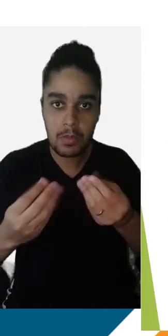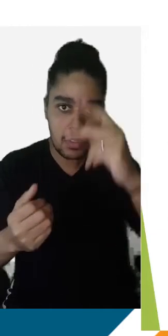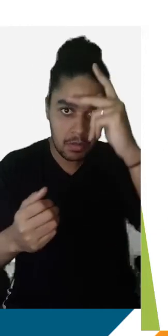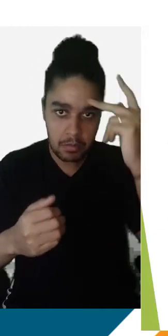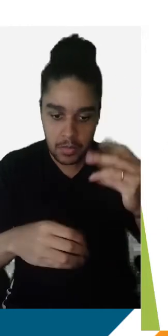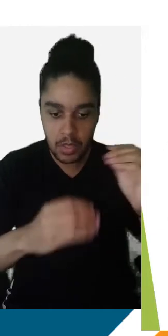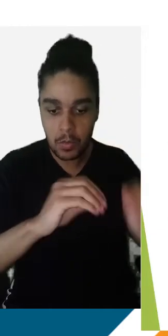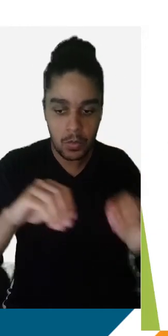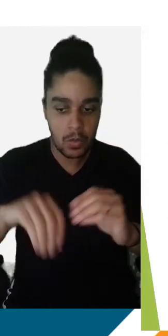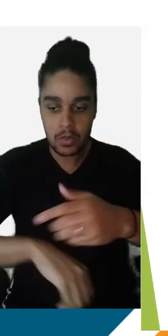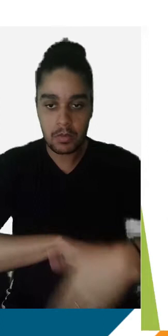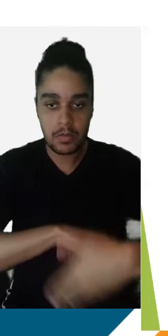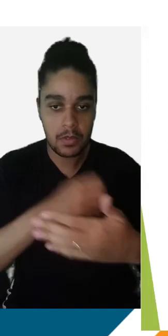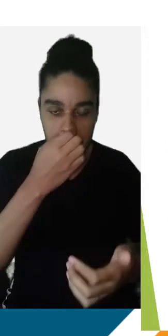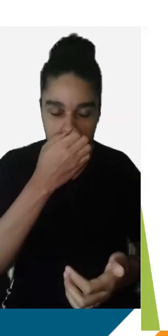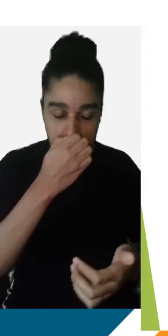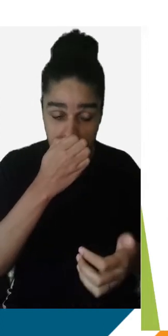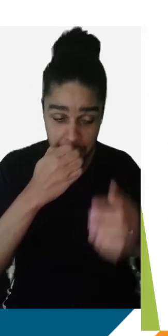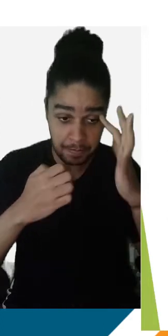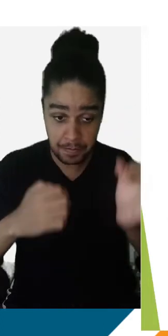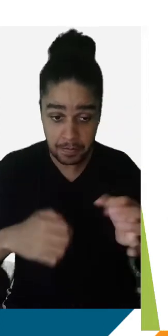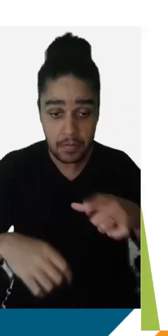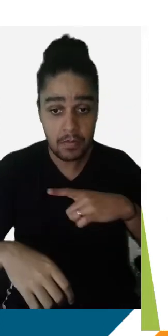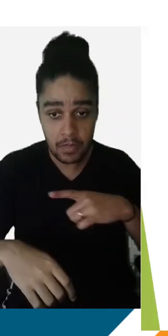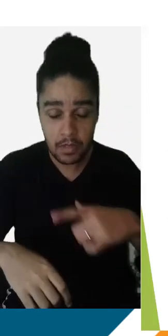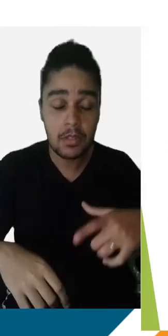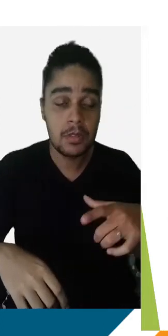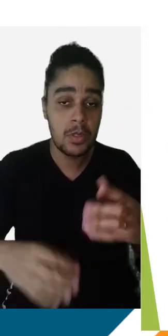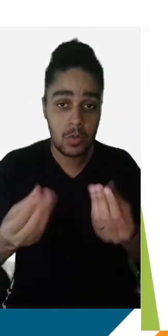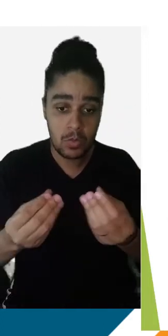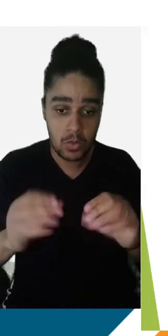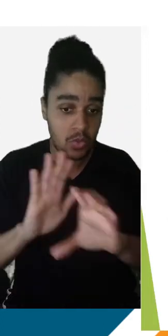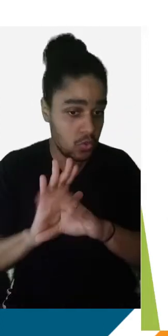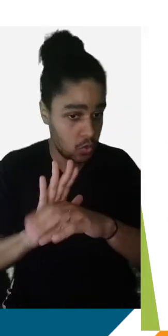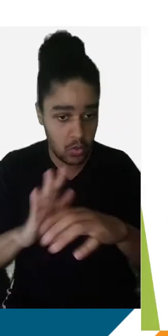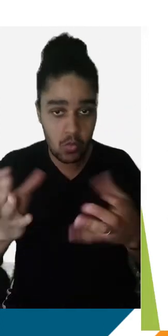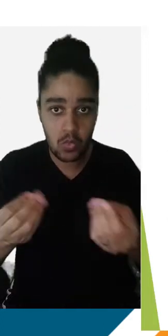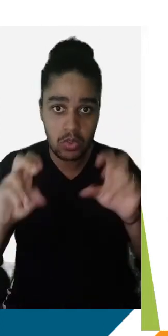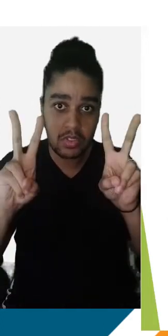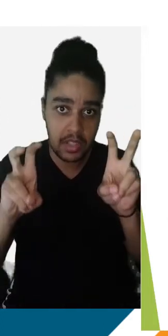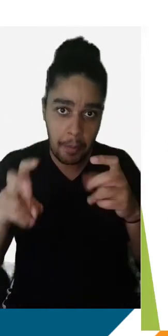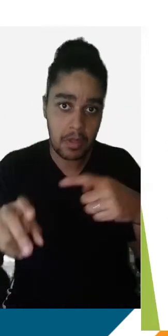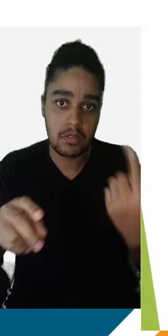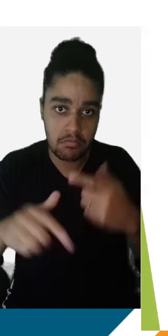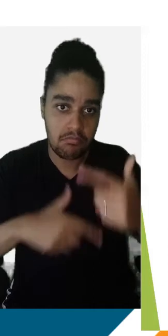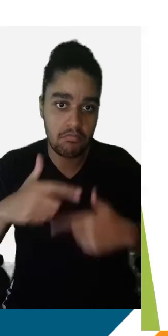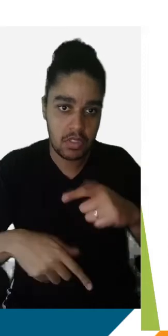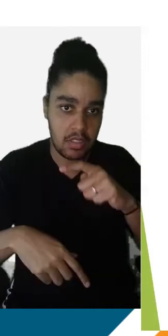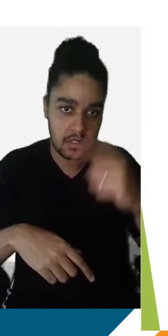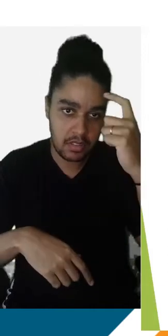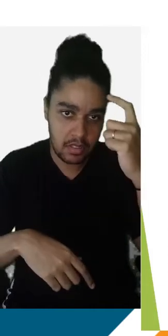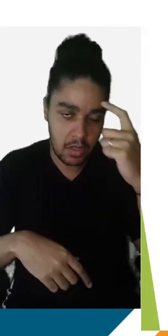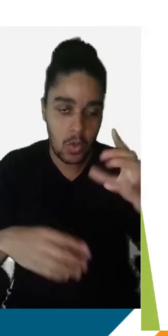cidade, tá? Então, vamos ficar atento que realmente são muitos conceitos, muitos temas para ser trabalhados dentro